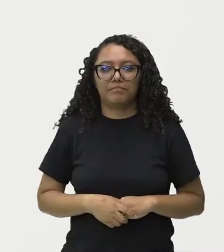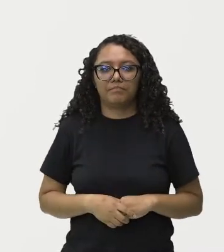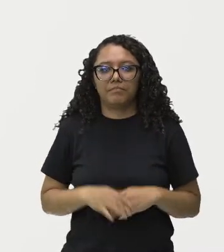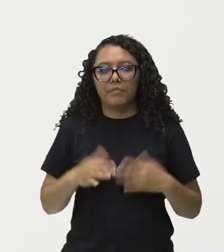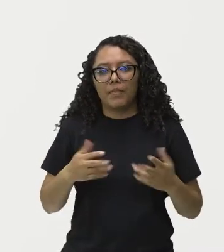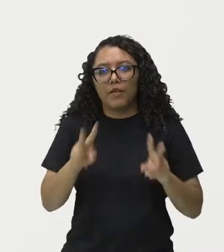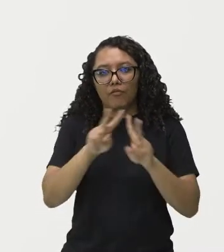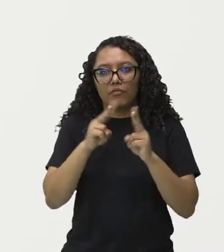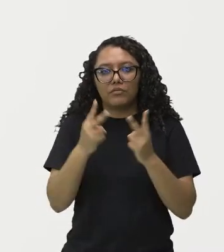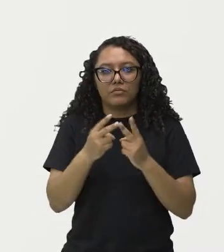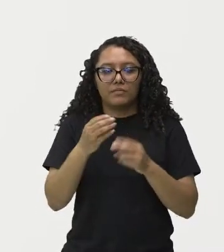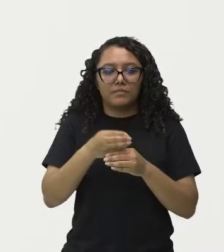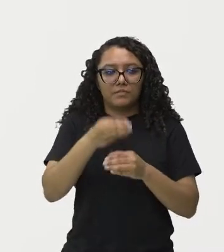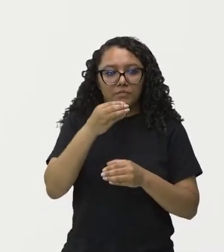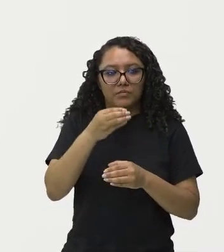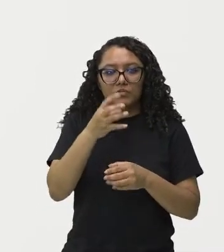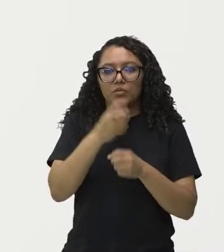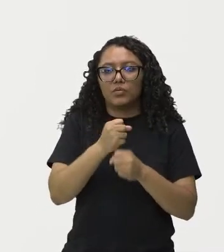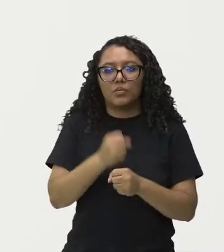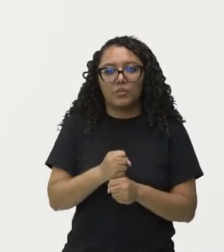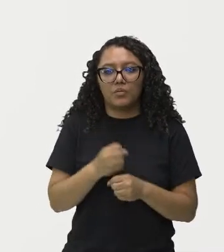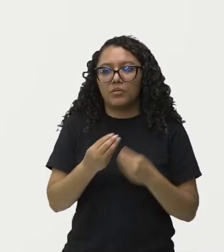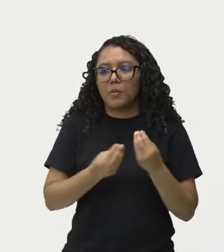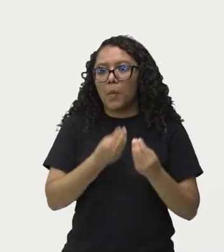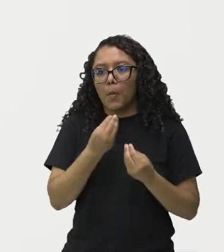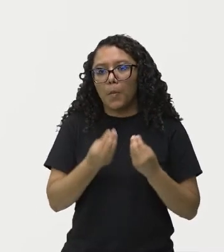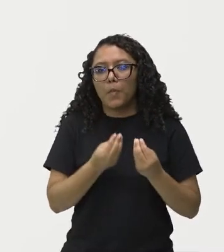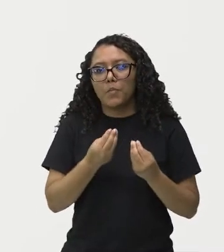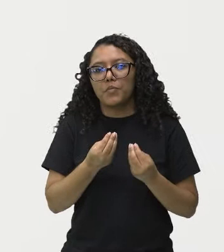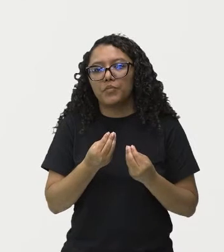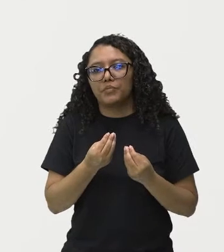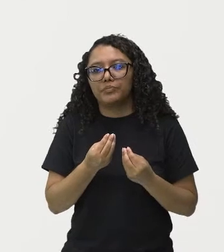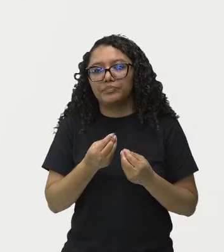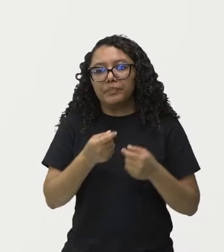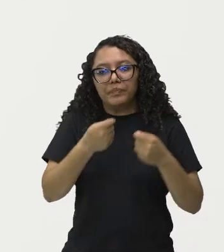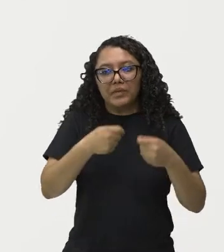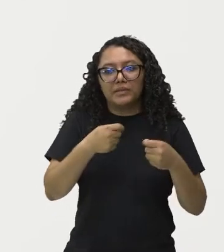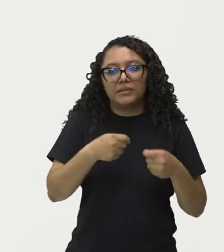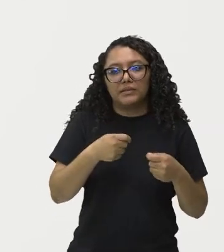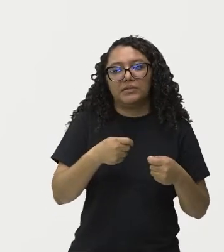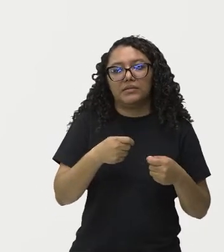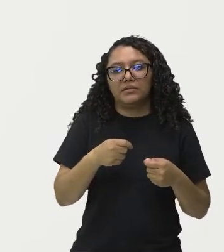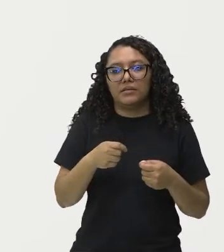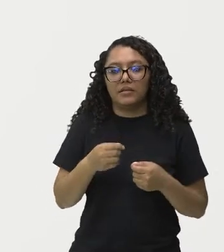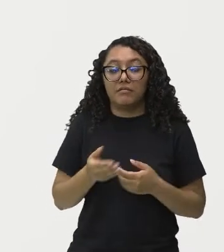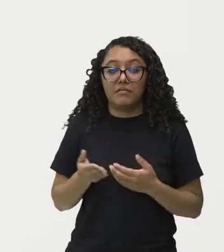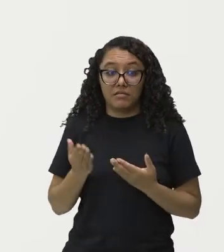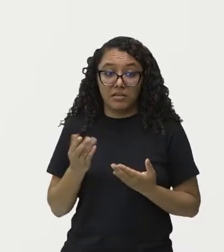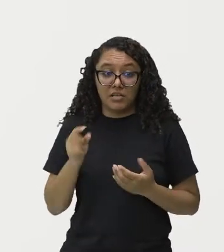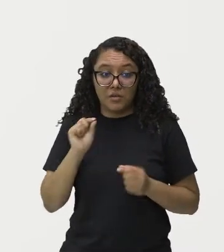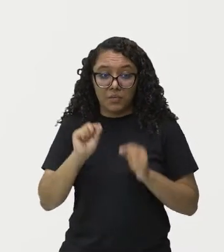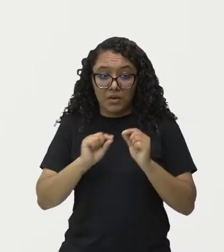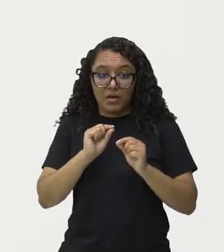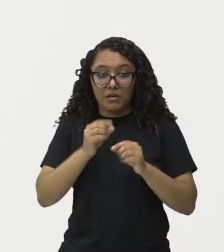do cilindro é calculado ao levar-se em conta que essa figura